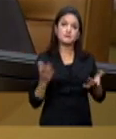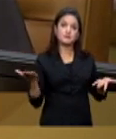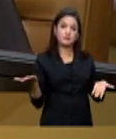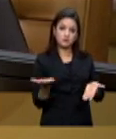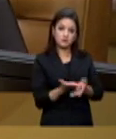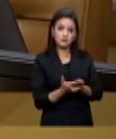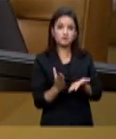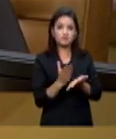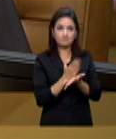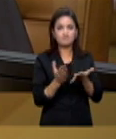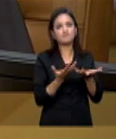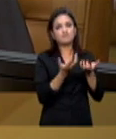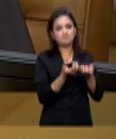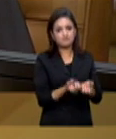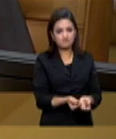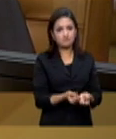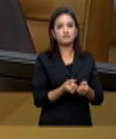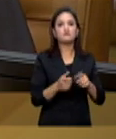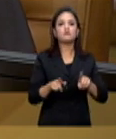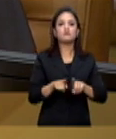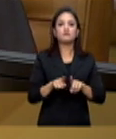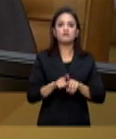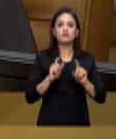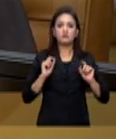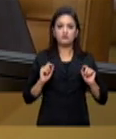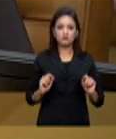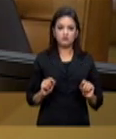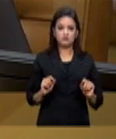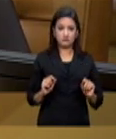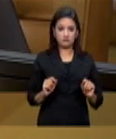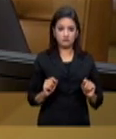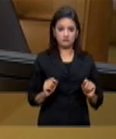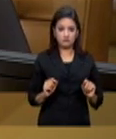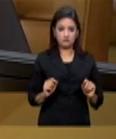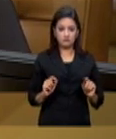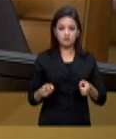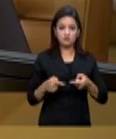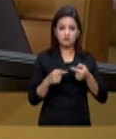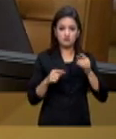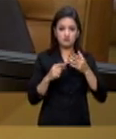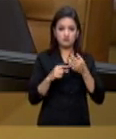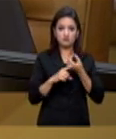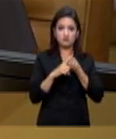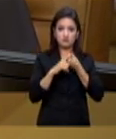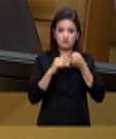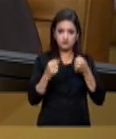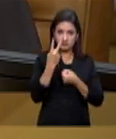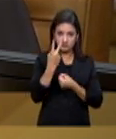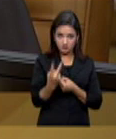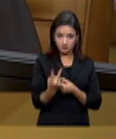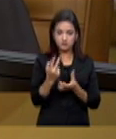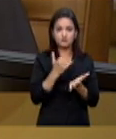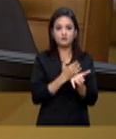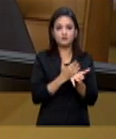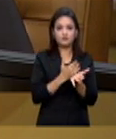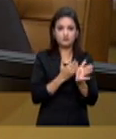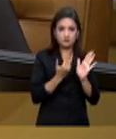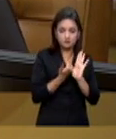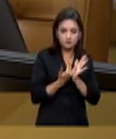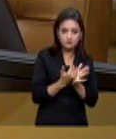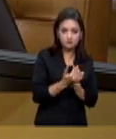ação, restringindo sua admissibilidade ao artigo 2º, caput e parágrafo 1º da